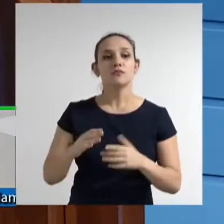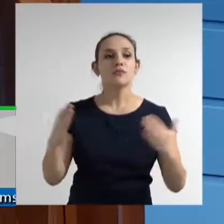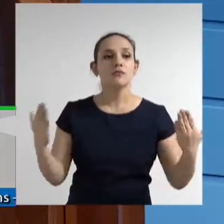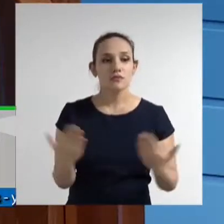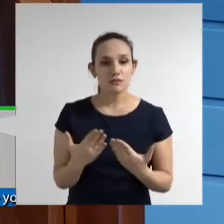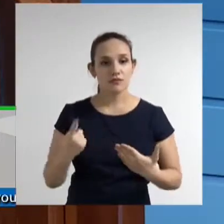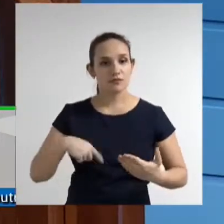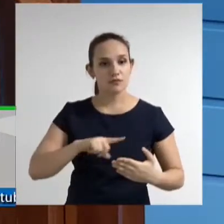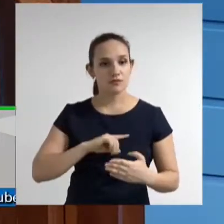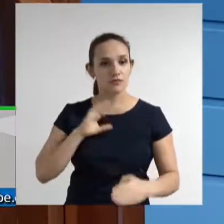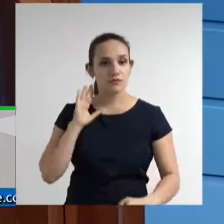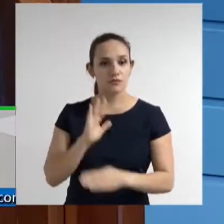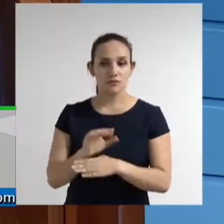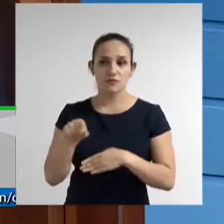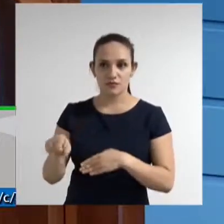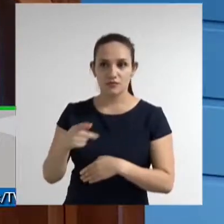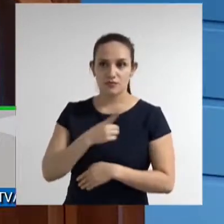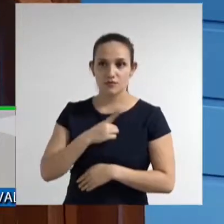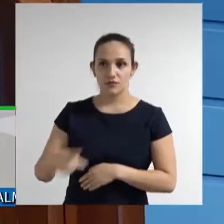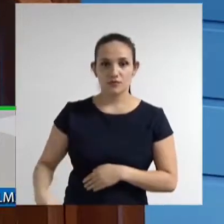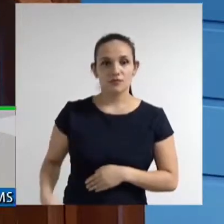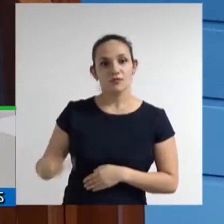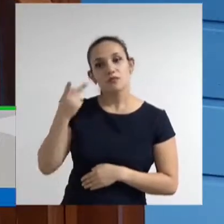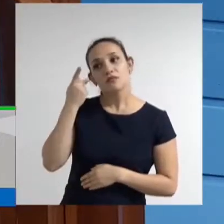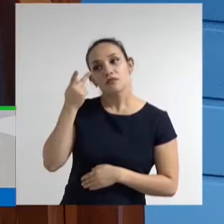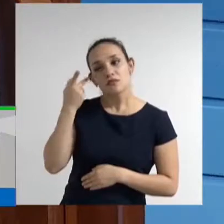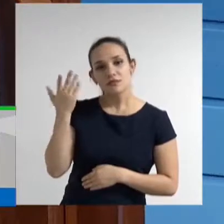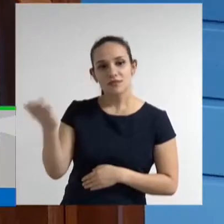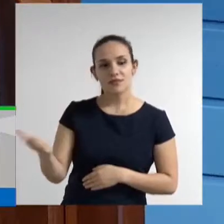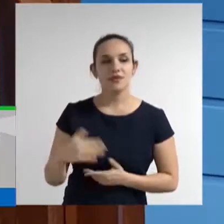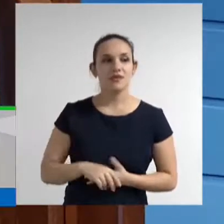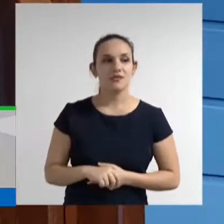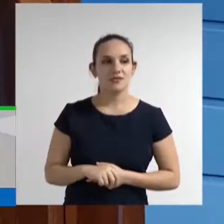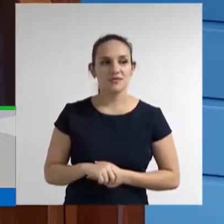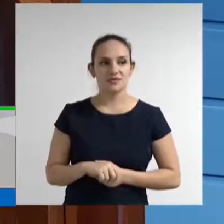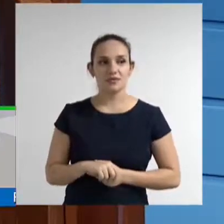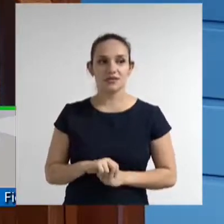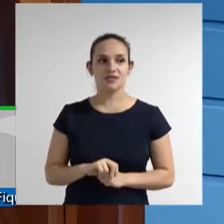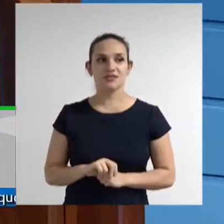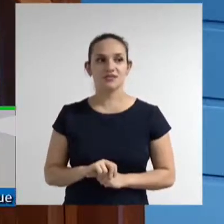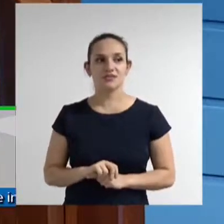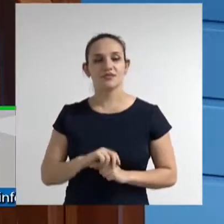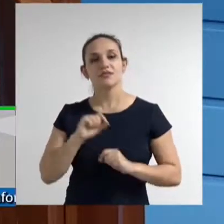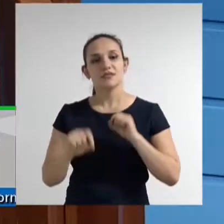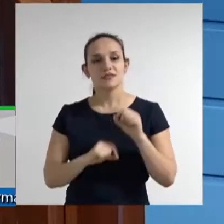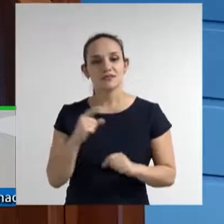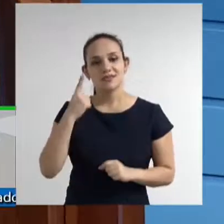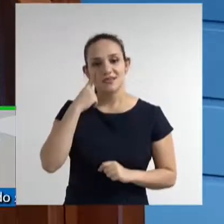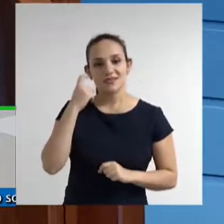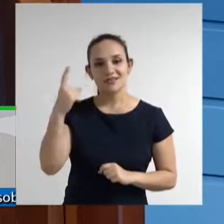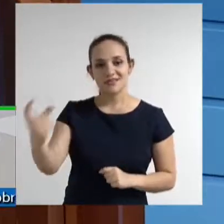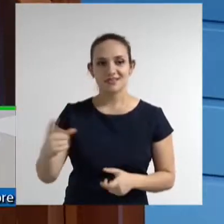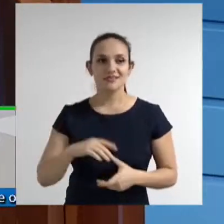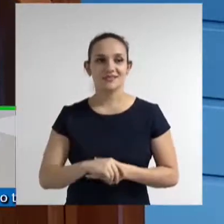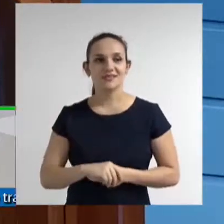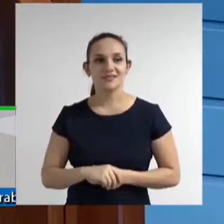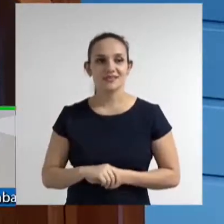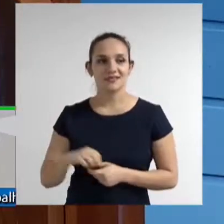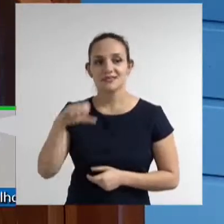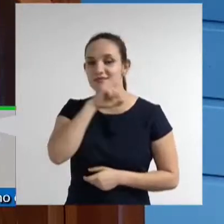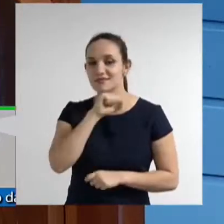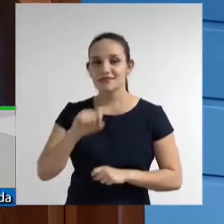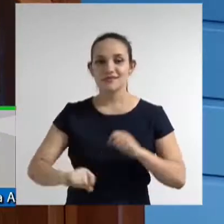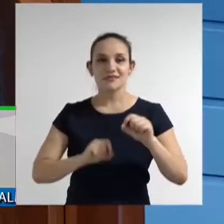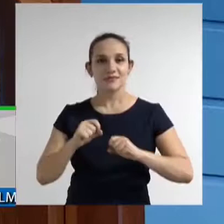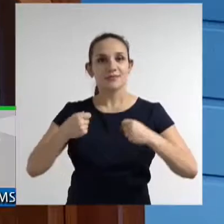aqui, deputado Pedro Kemp, um interesse um tanto quanto rápido, que é em relação a